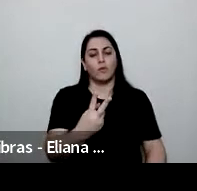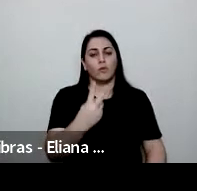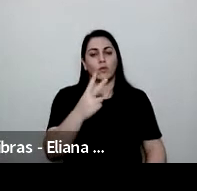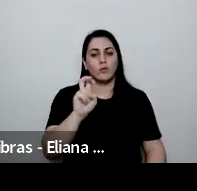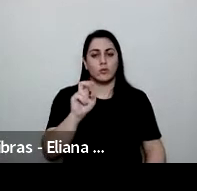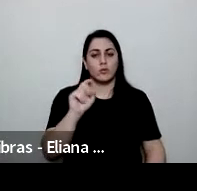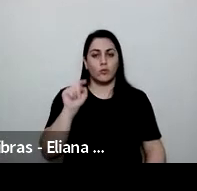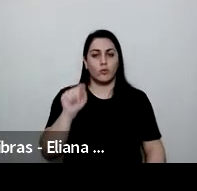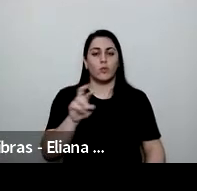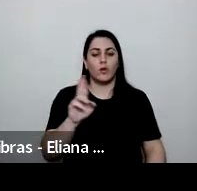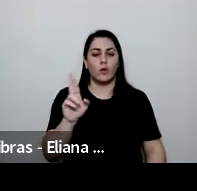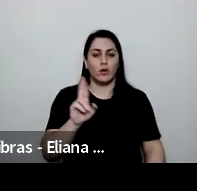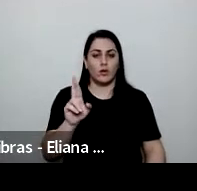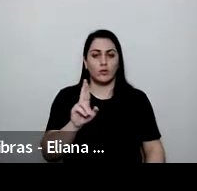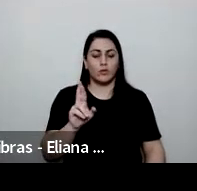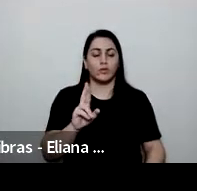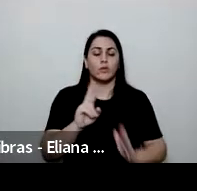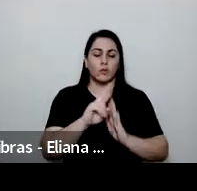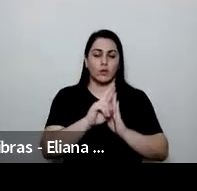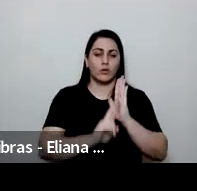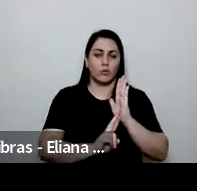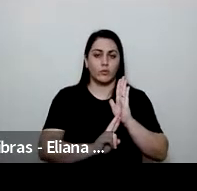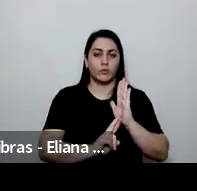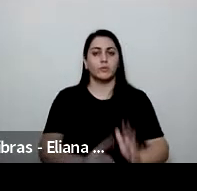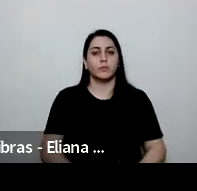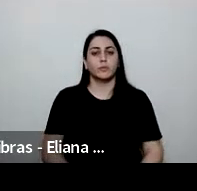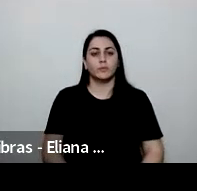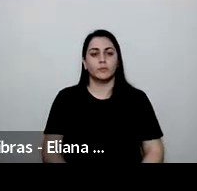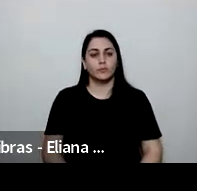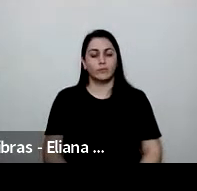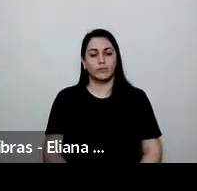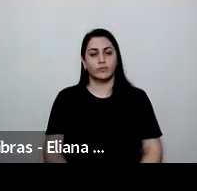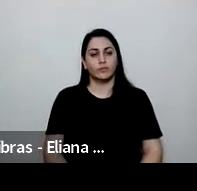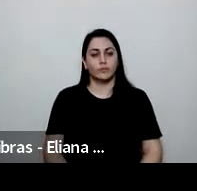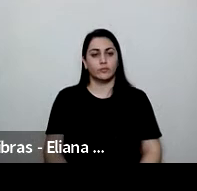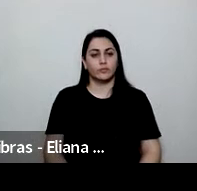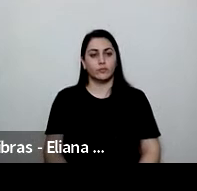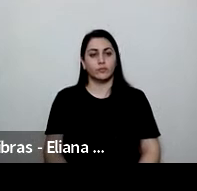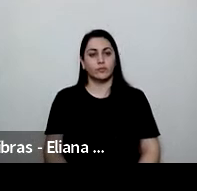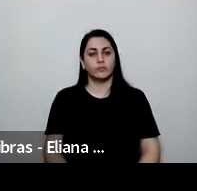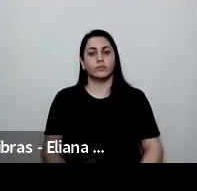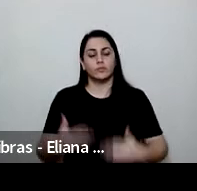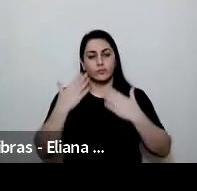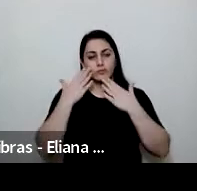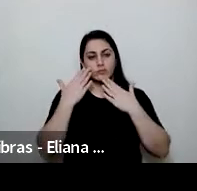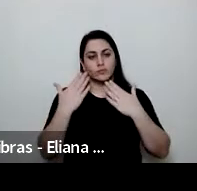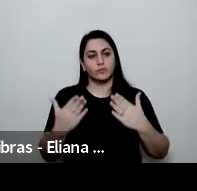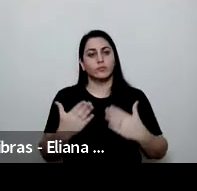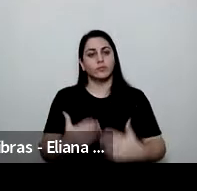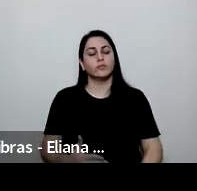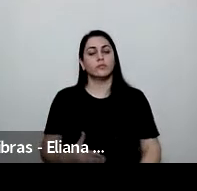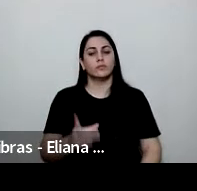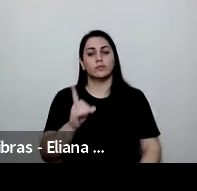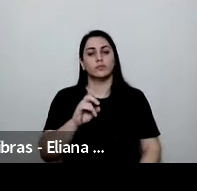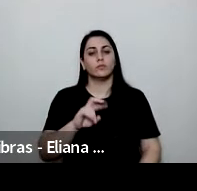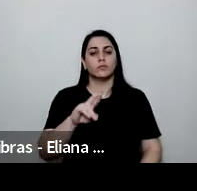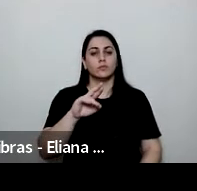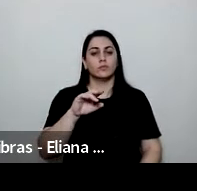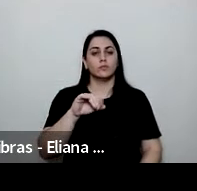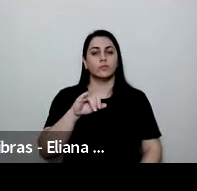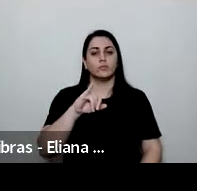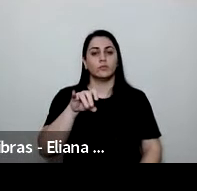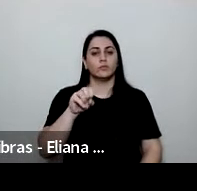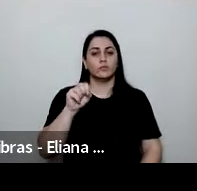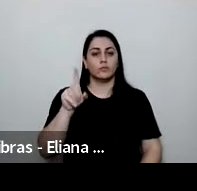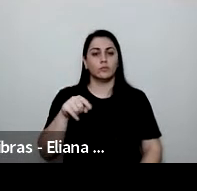mil reais esse relatório presidente bom obrigada doutor José Luiz com a